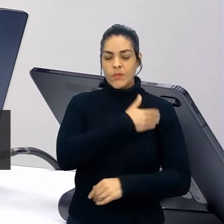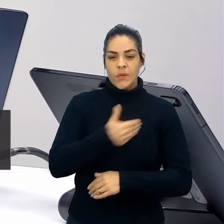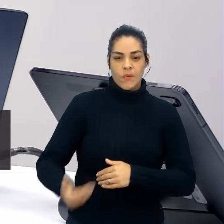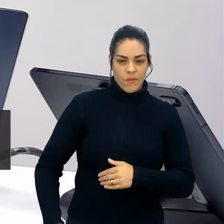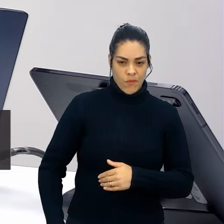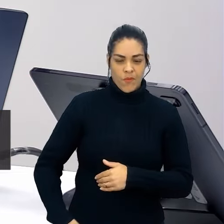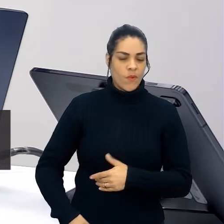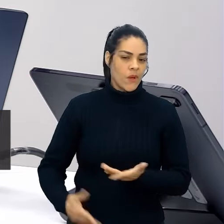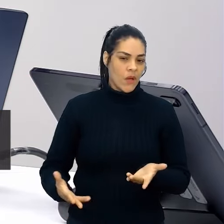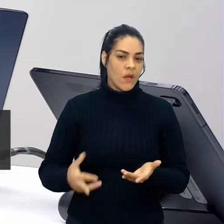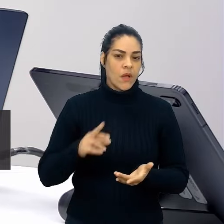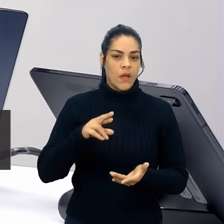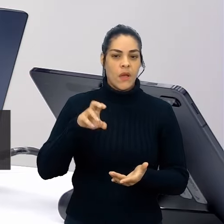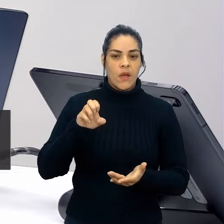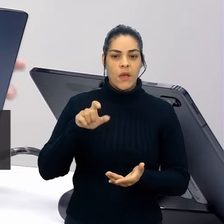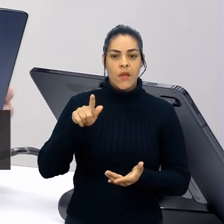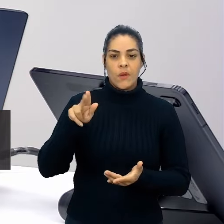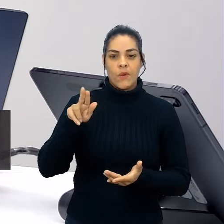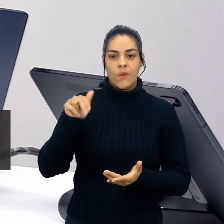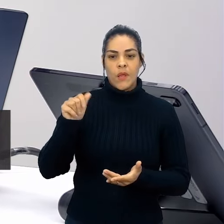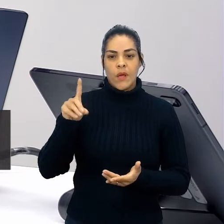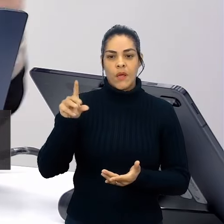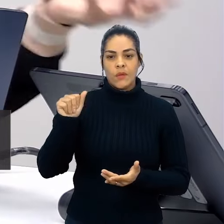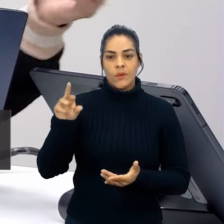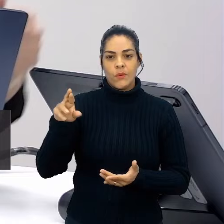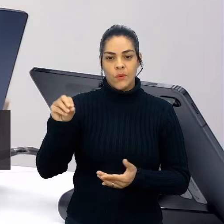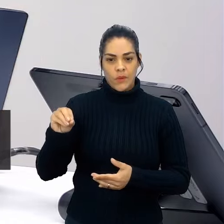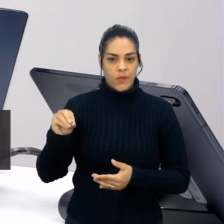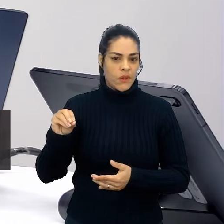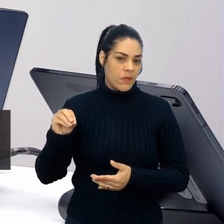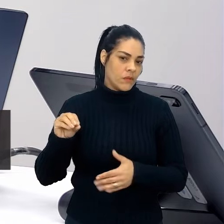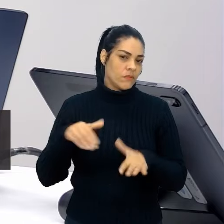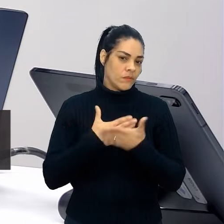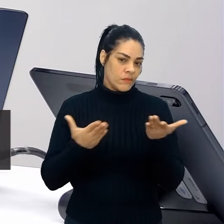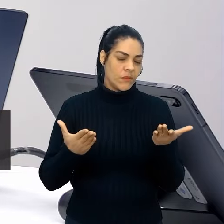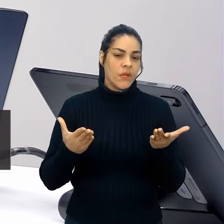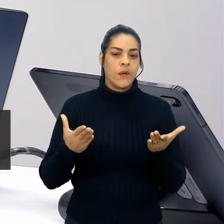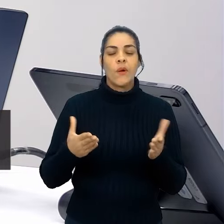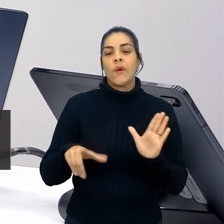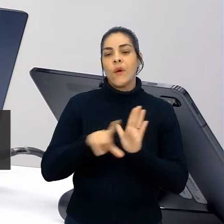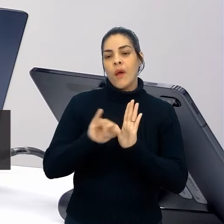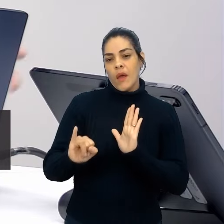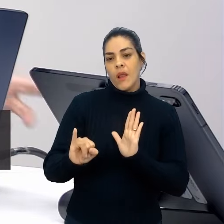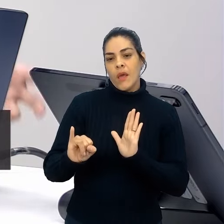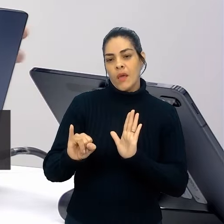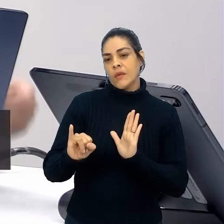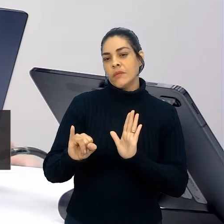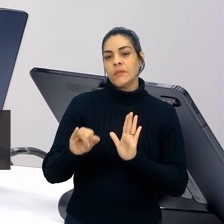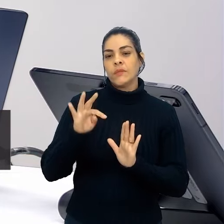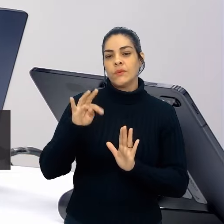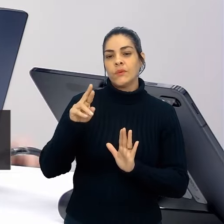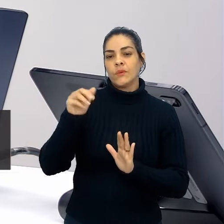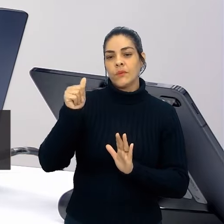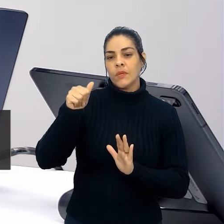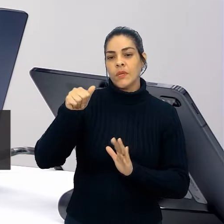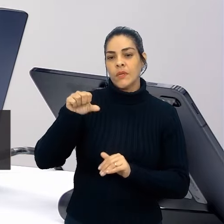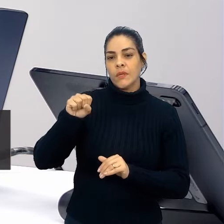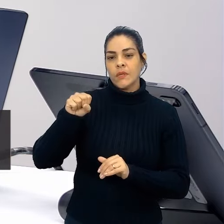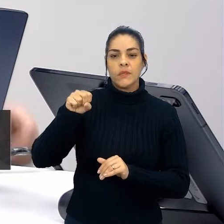que, por exemplo, nós regulatórias, que a gente pode falar sobre, por exemplo, o Código de Trânsito, que são leis que regulamentam ali. Então,